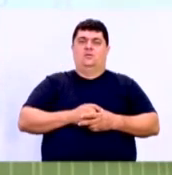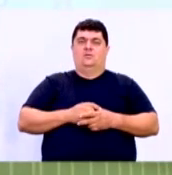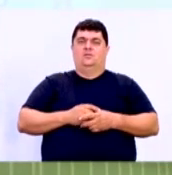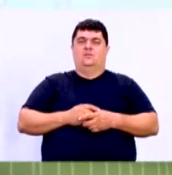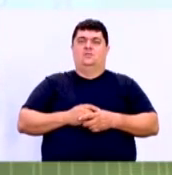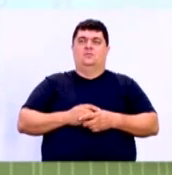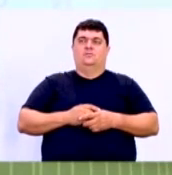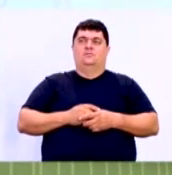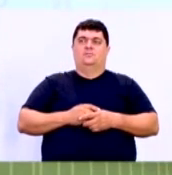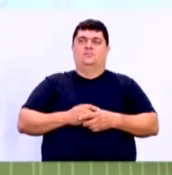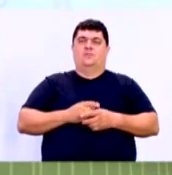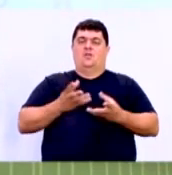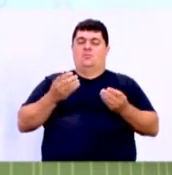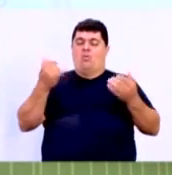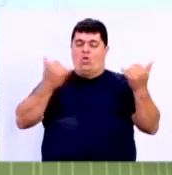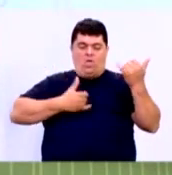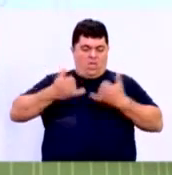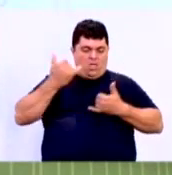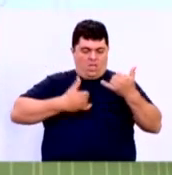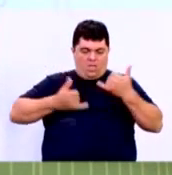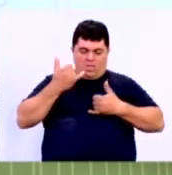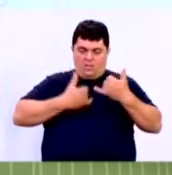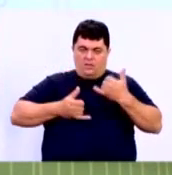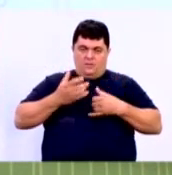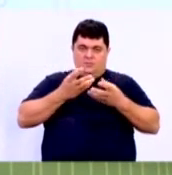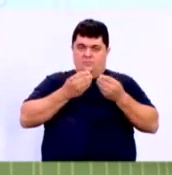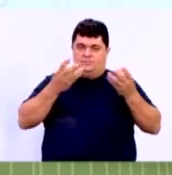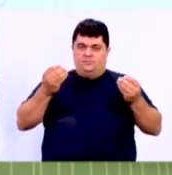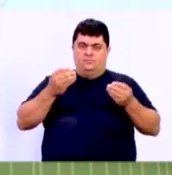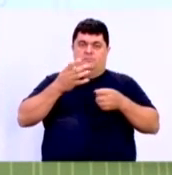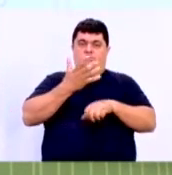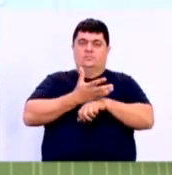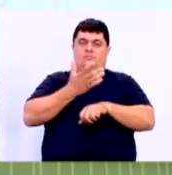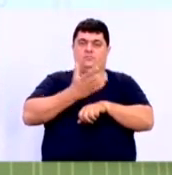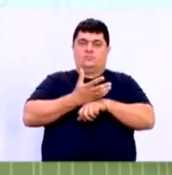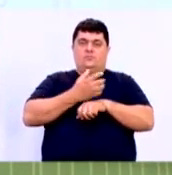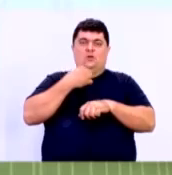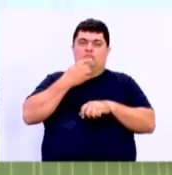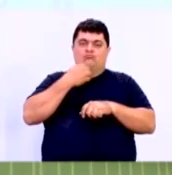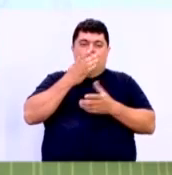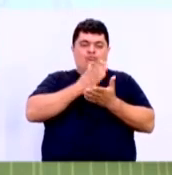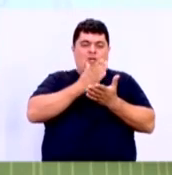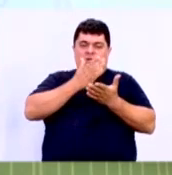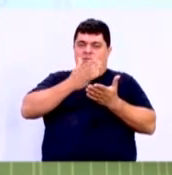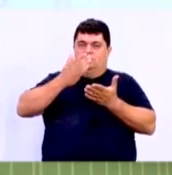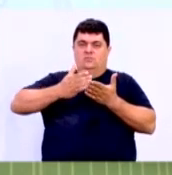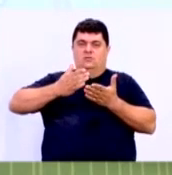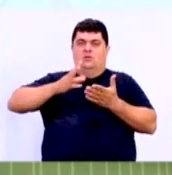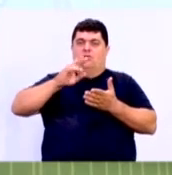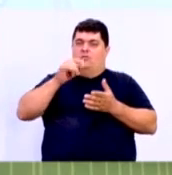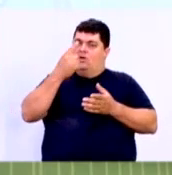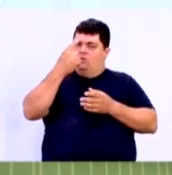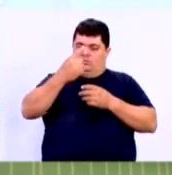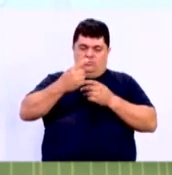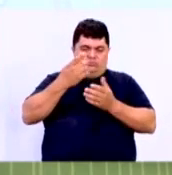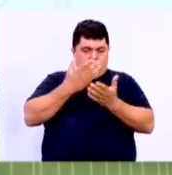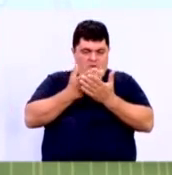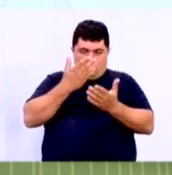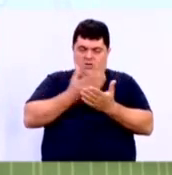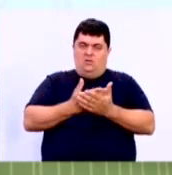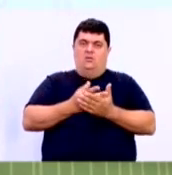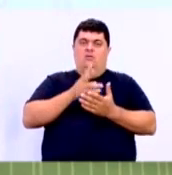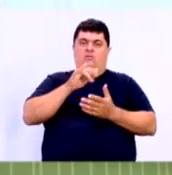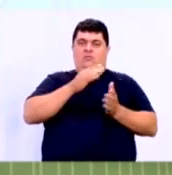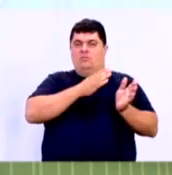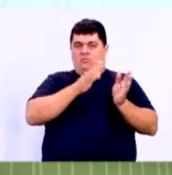aqui. É muita informação. É que é muita matéria e não tínhamos como dividir. Então vai ser uma aula só sim. E você